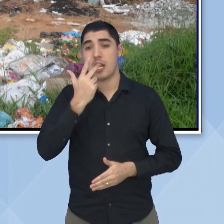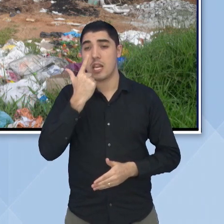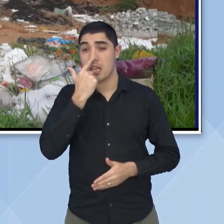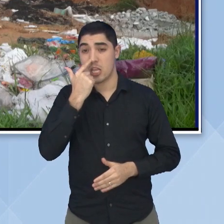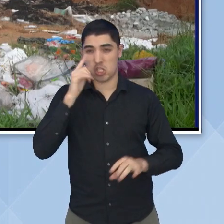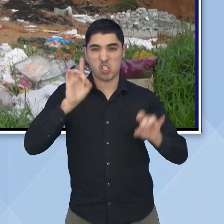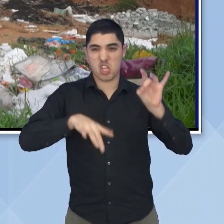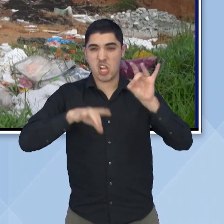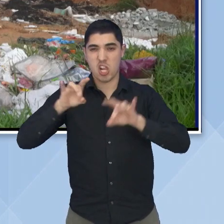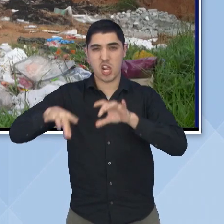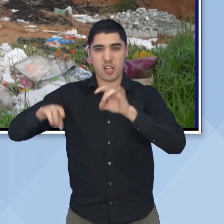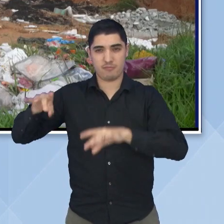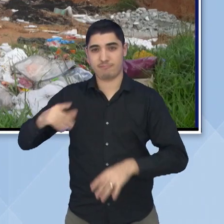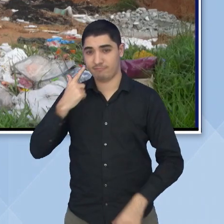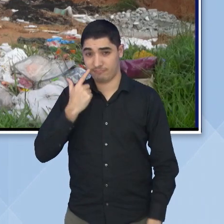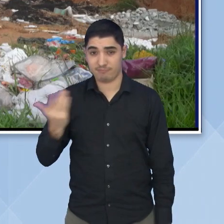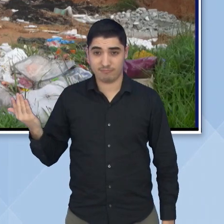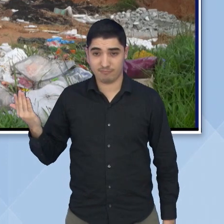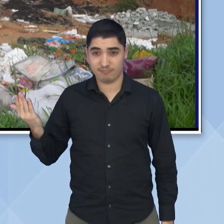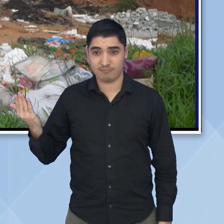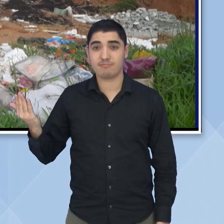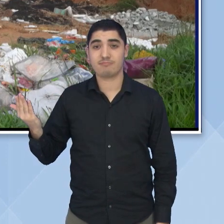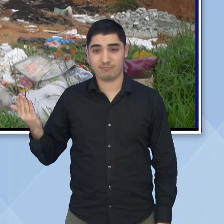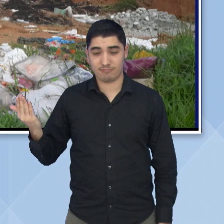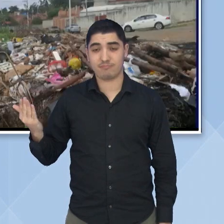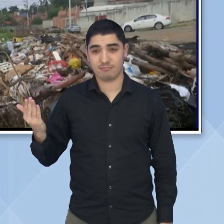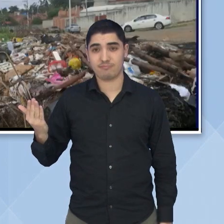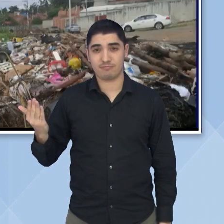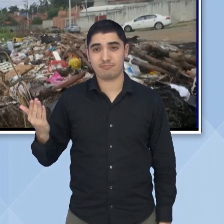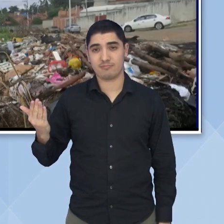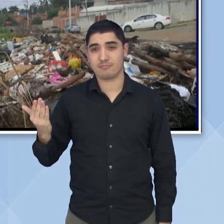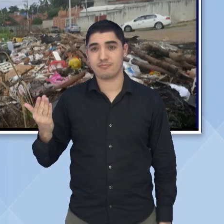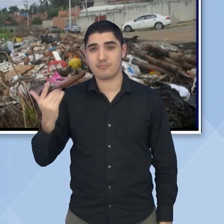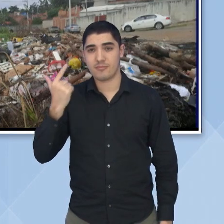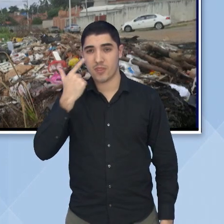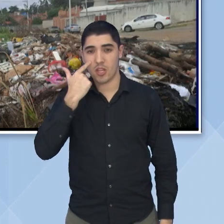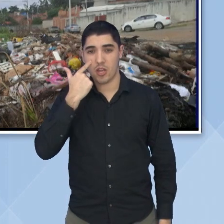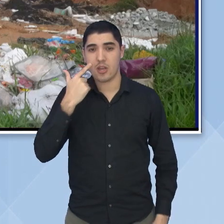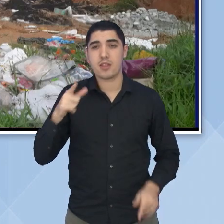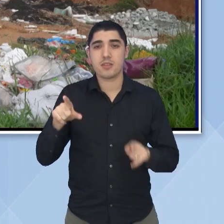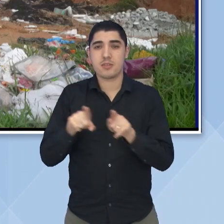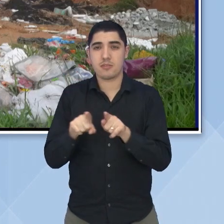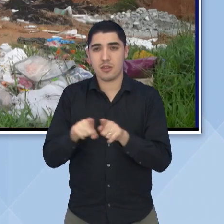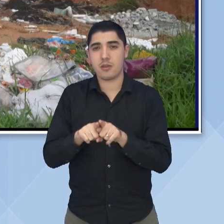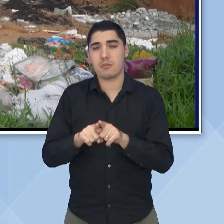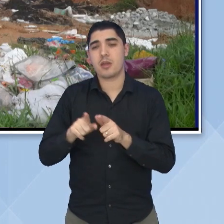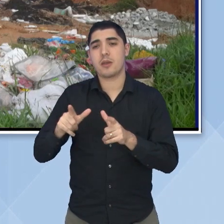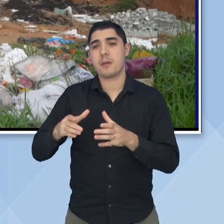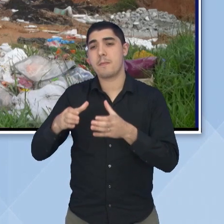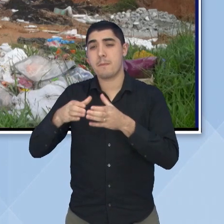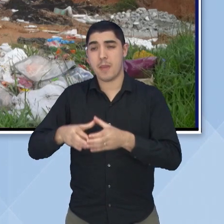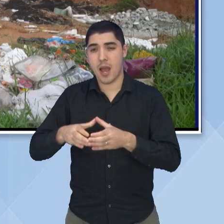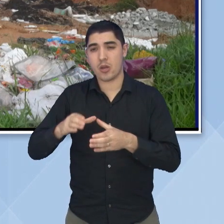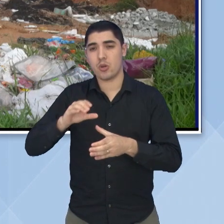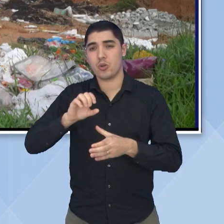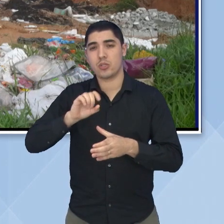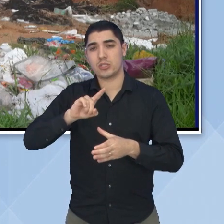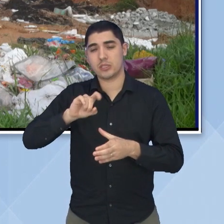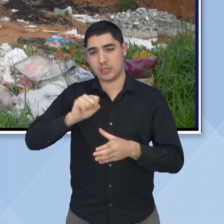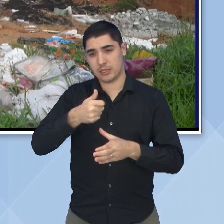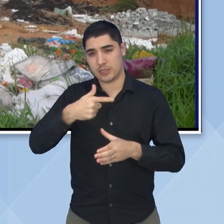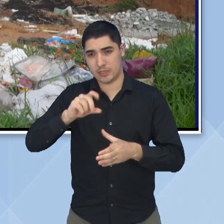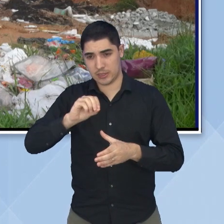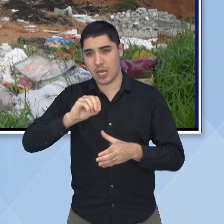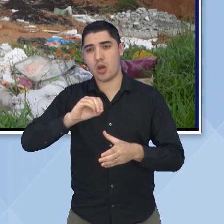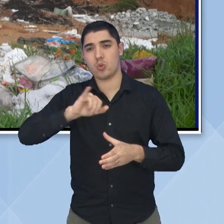tecnologia. Aqui é a Estrada Municipal Joel de Paula, a entrada lá do Jardim São José 2.